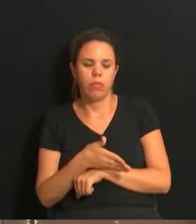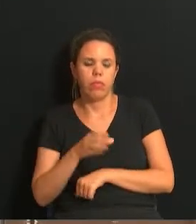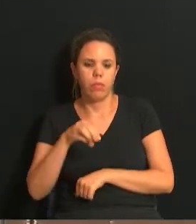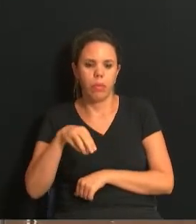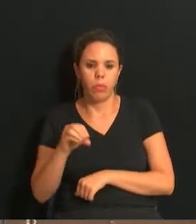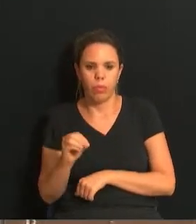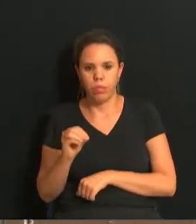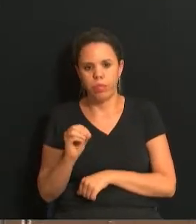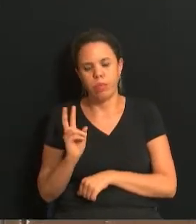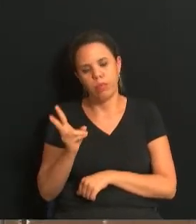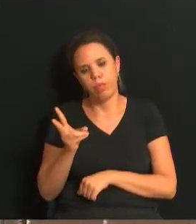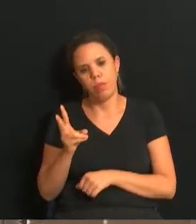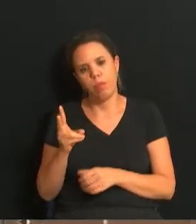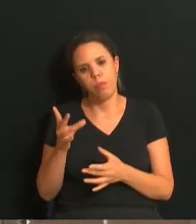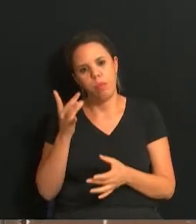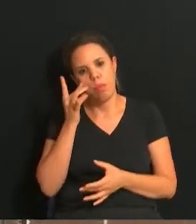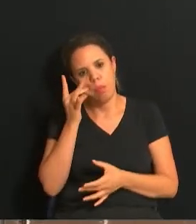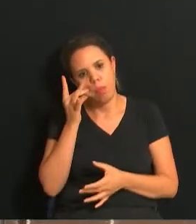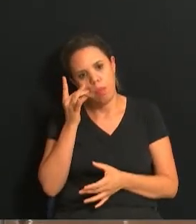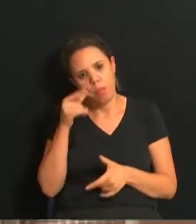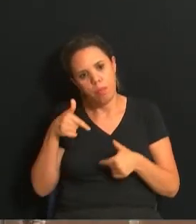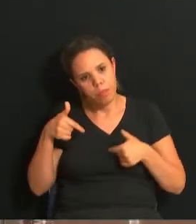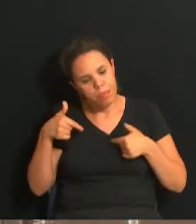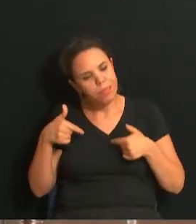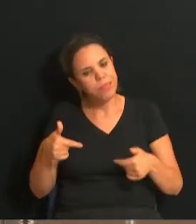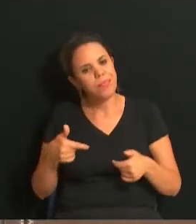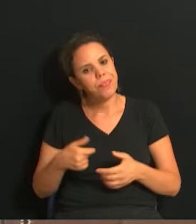está sempre presente, muito atuante.